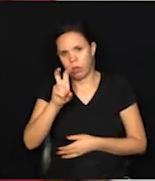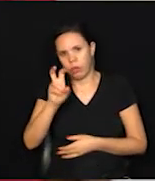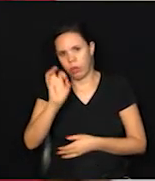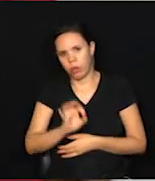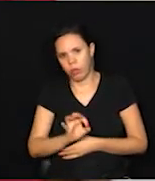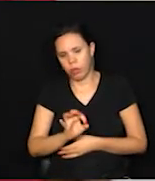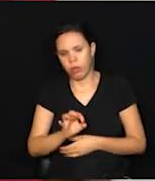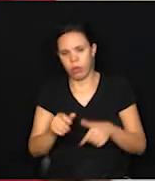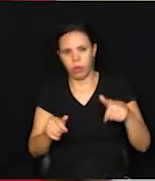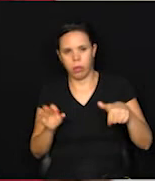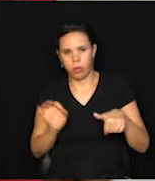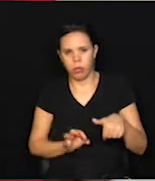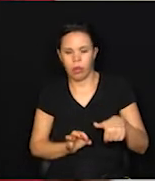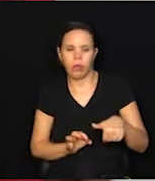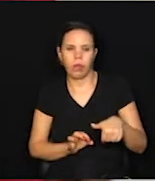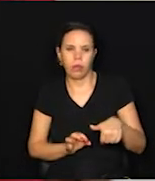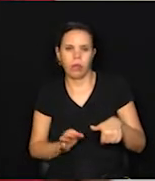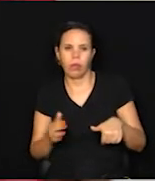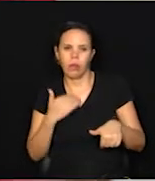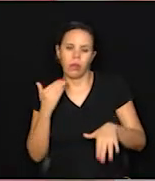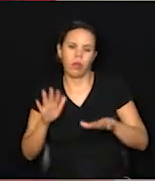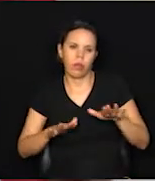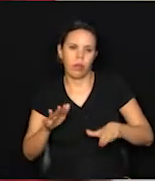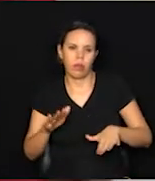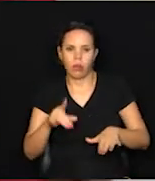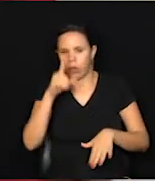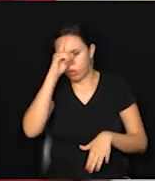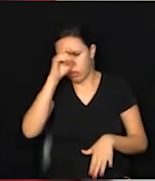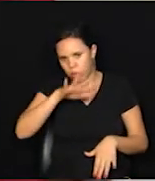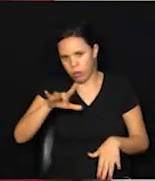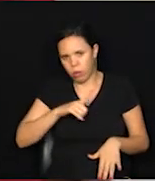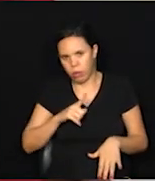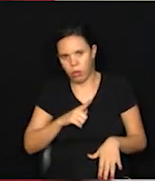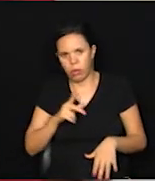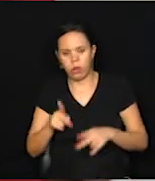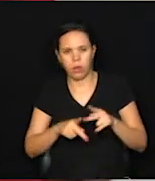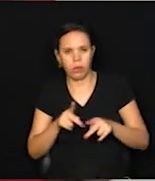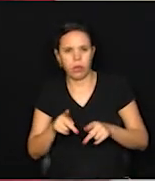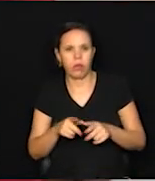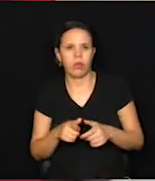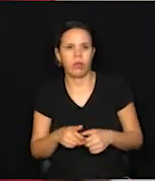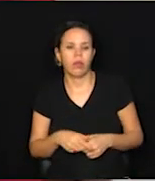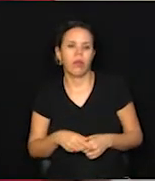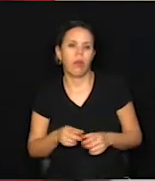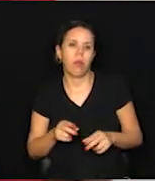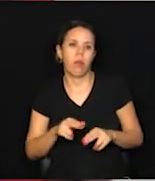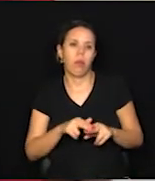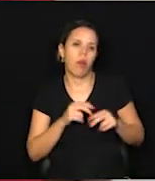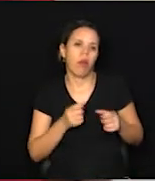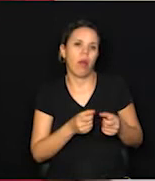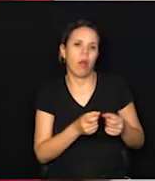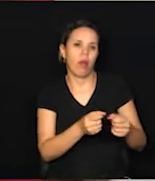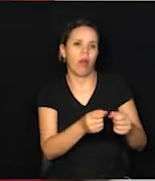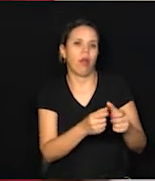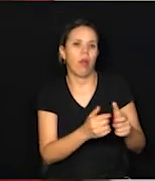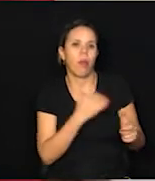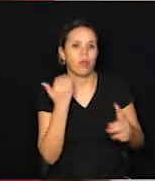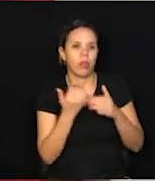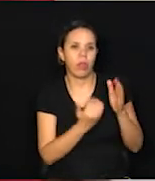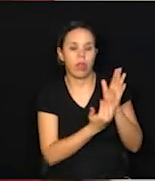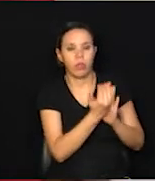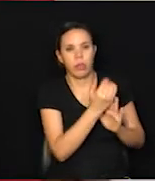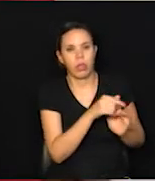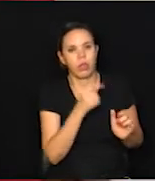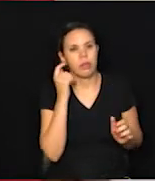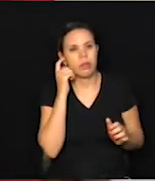5%, 7%, varia, claro, hospitais que têm uma população mais oncológica têm um índice de mortalidade maior.